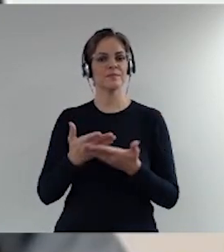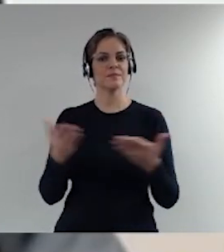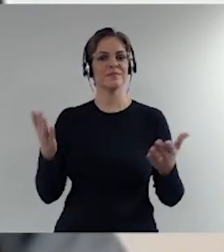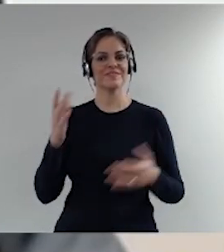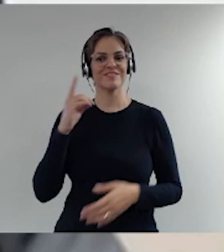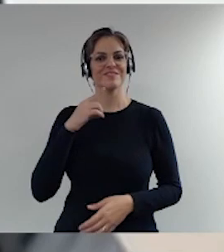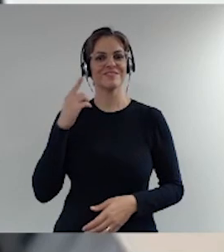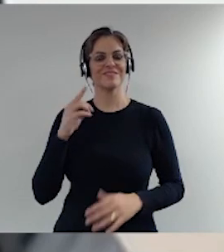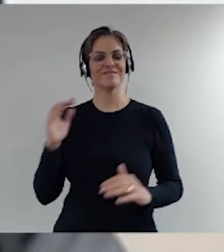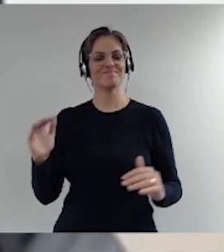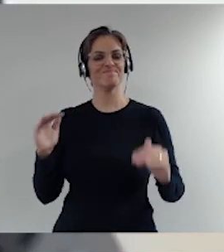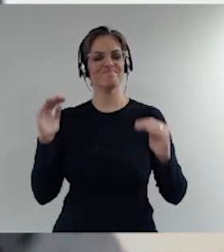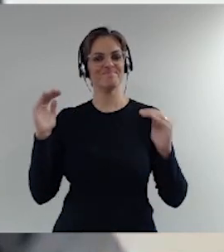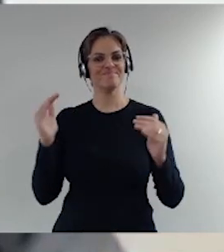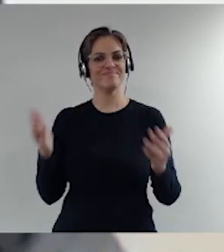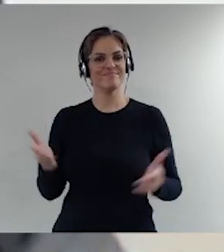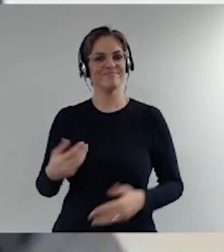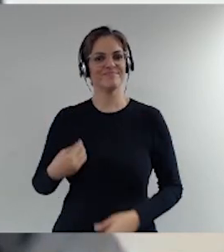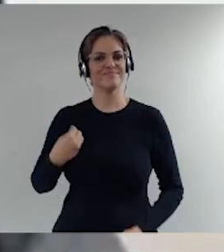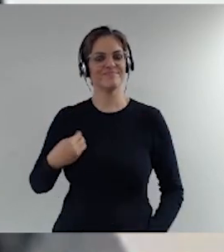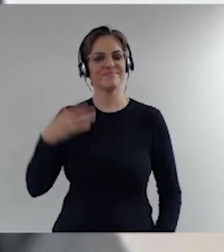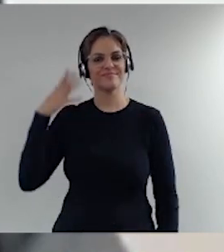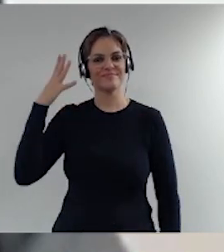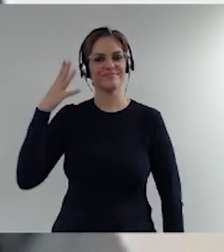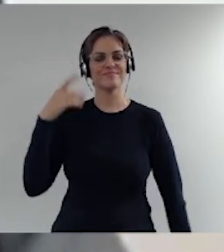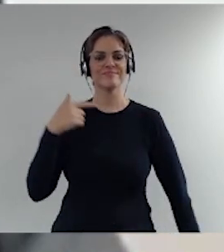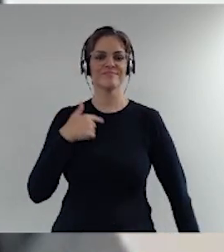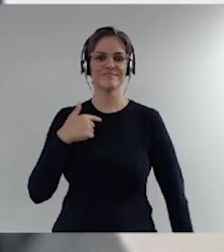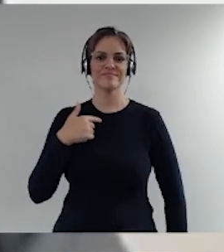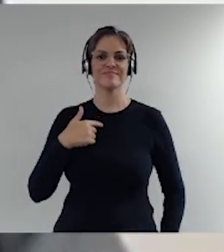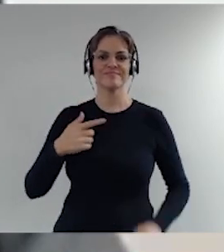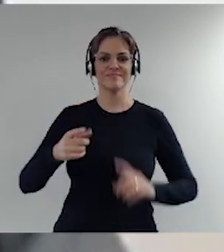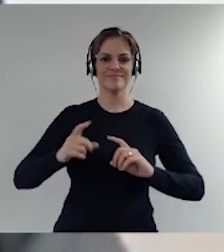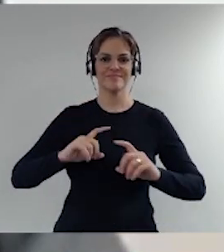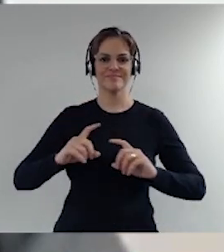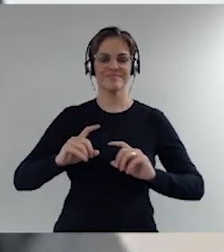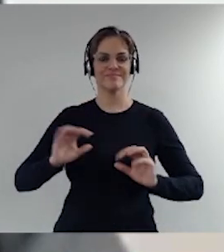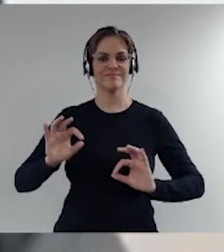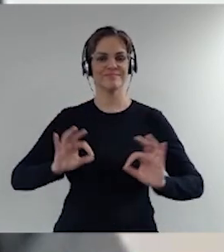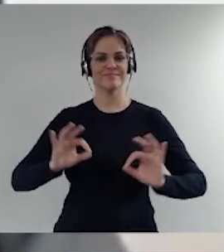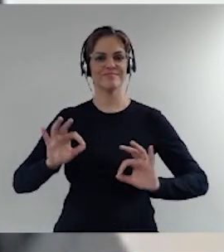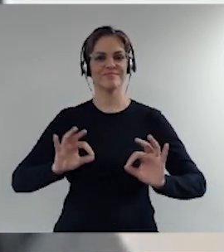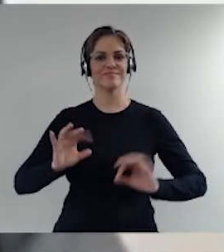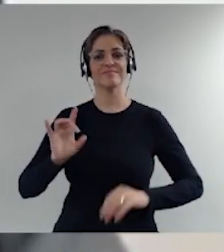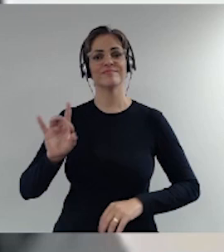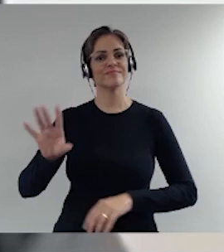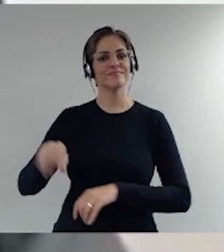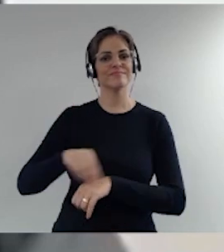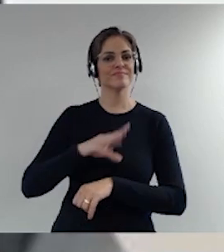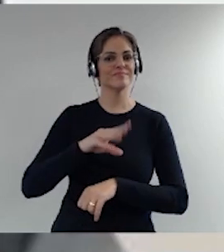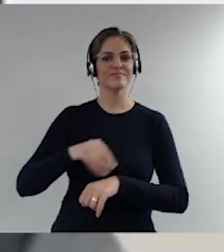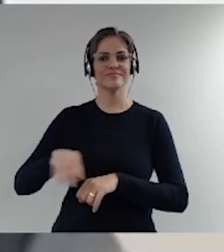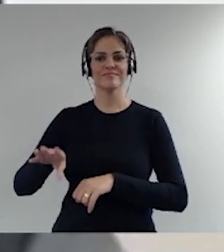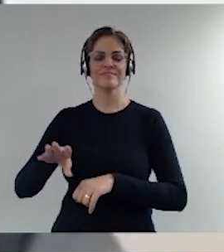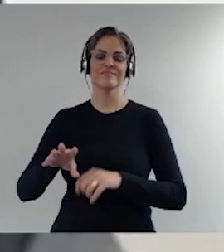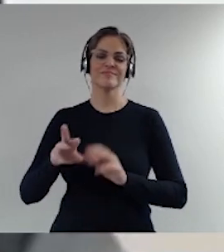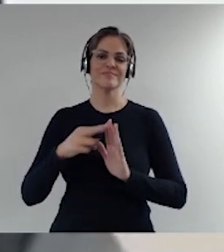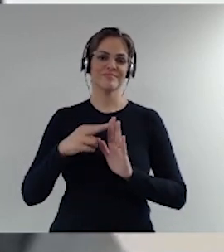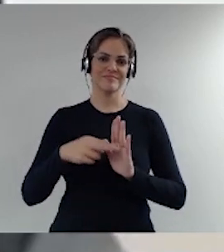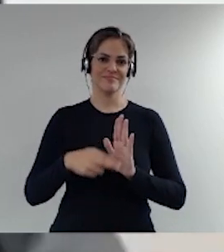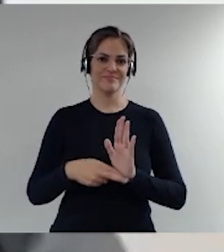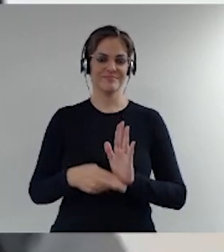e advogada hora palestrante. Estarei colaborando na condição de mediador, cabendo repassar algumas regras nesse